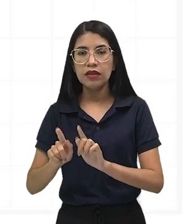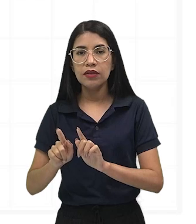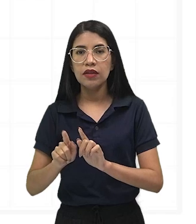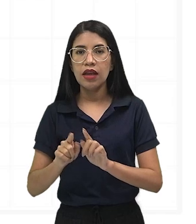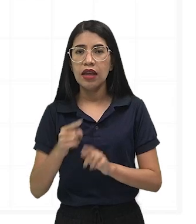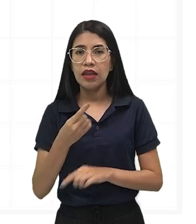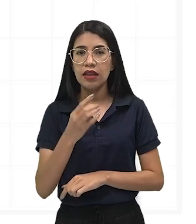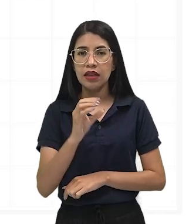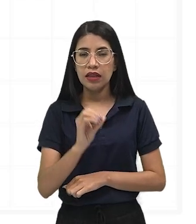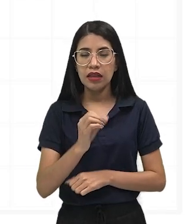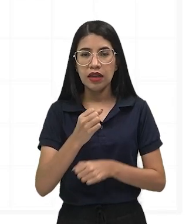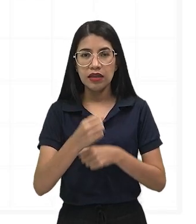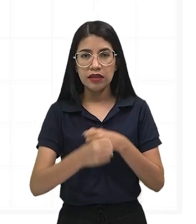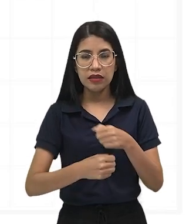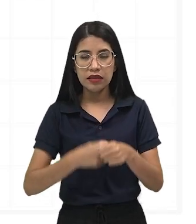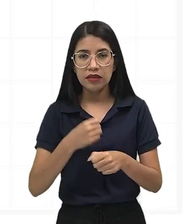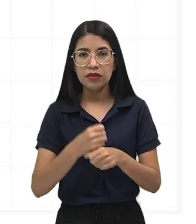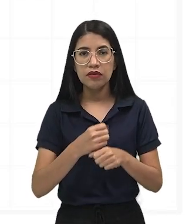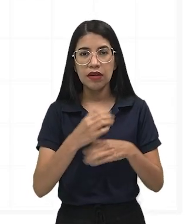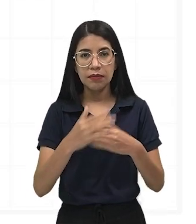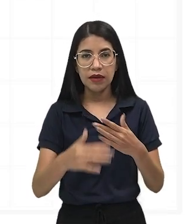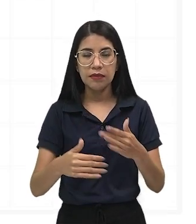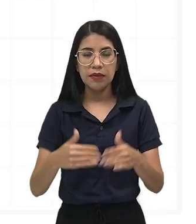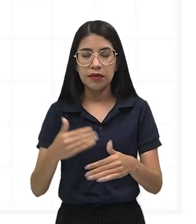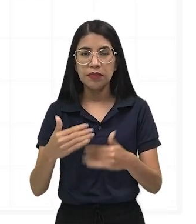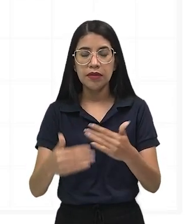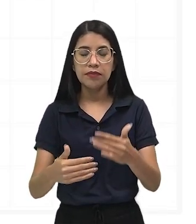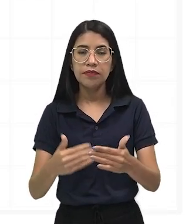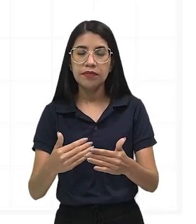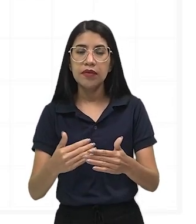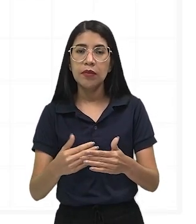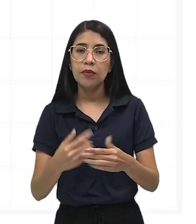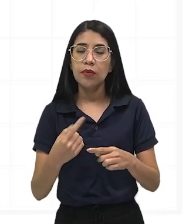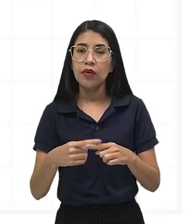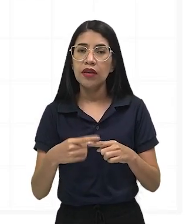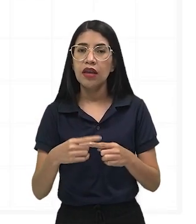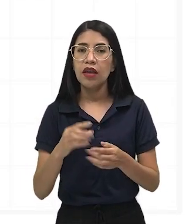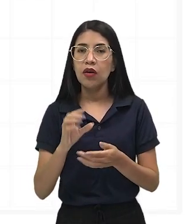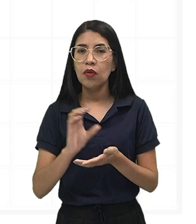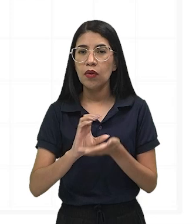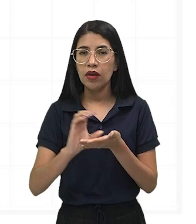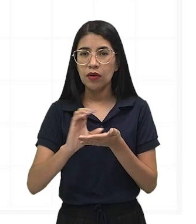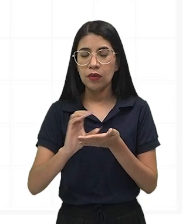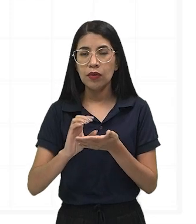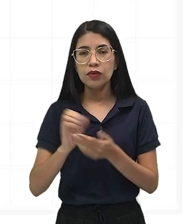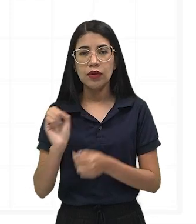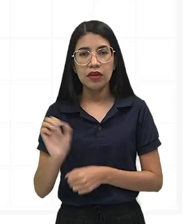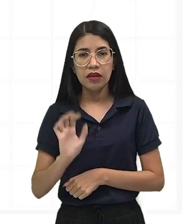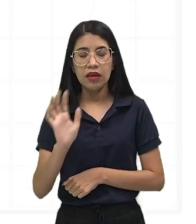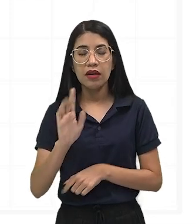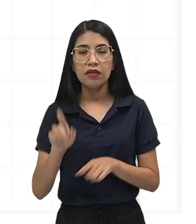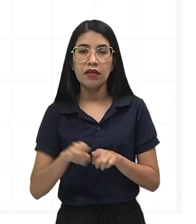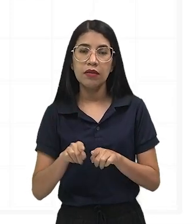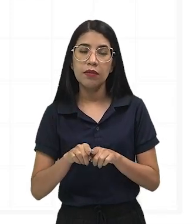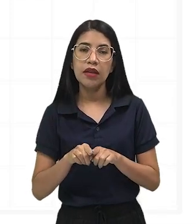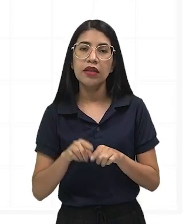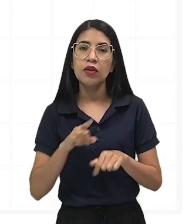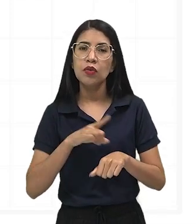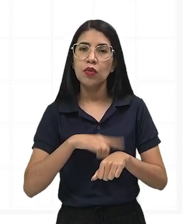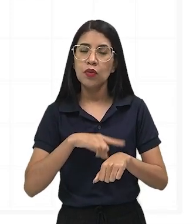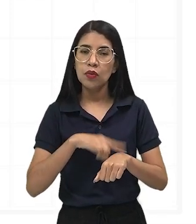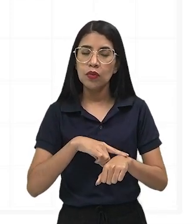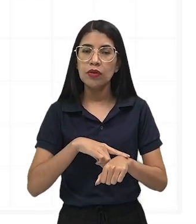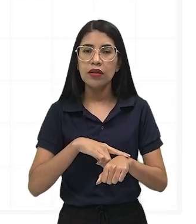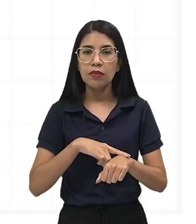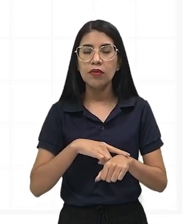em 10 anos, porque ele custa muito, né? Ó, pode ser dispendiosa em termos de tempo